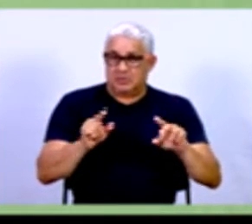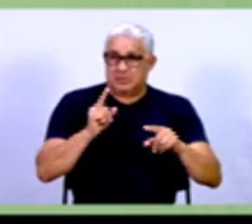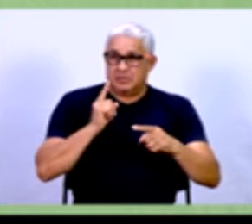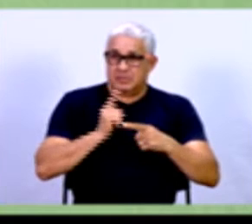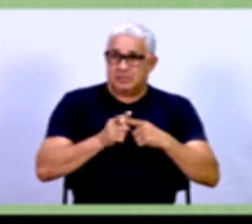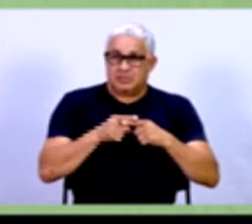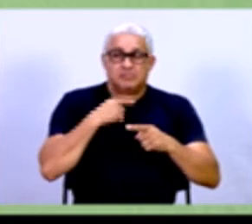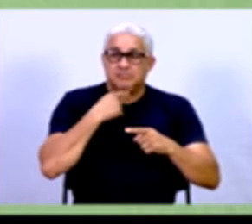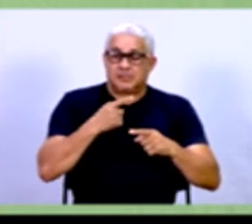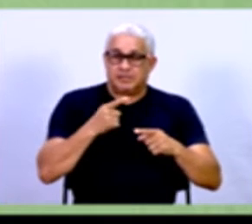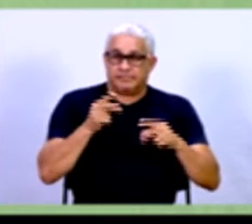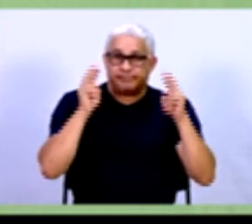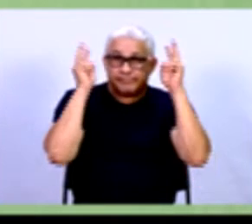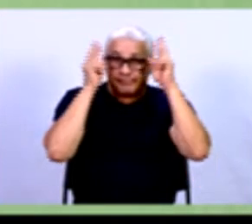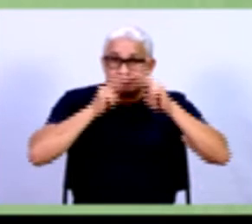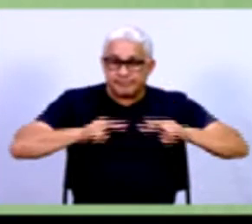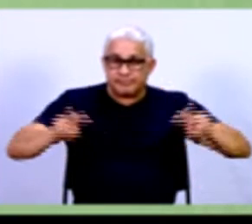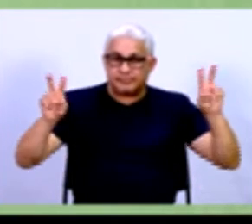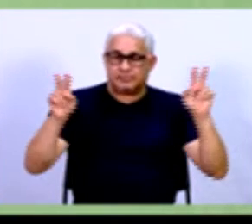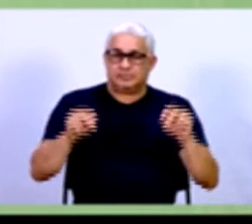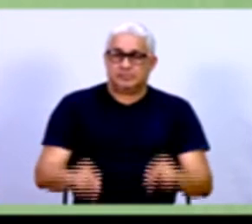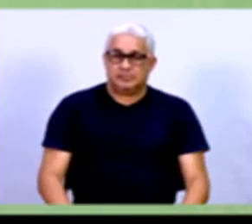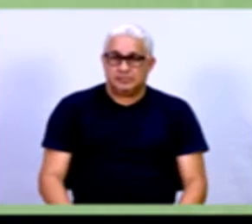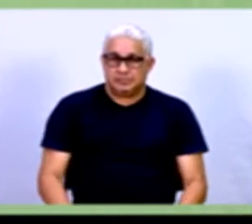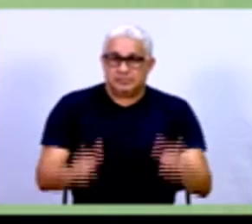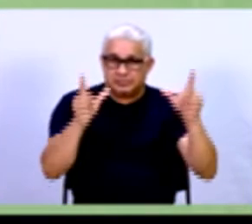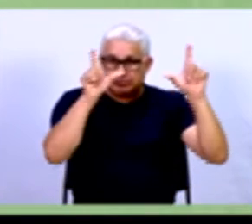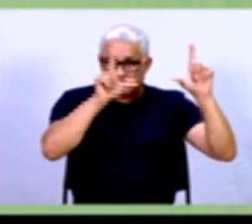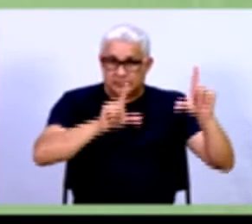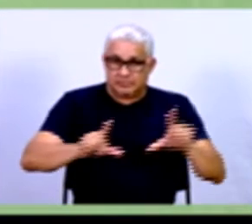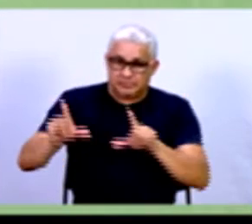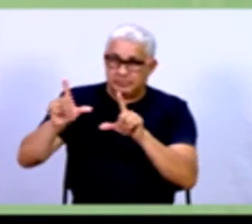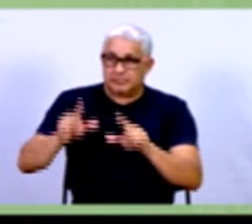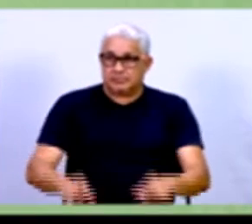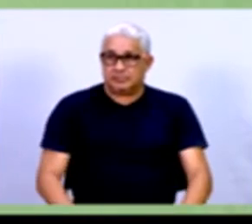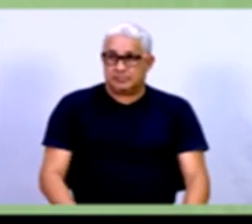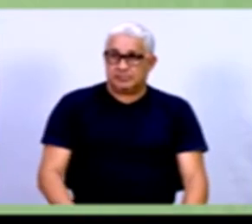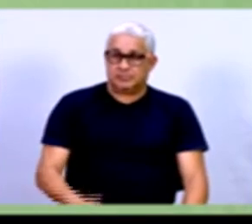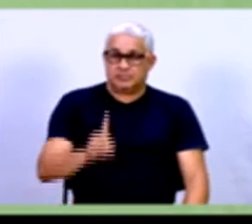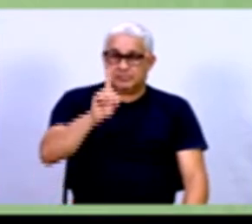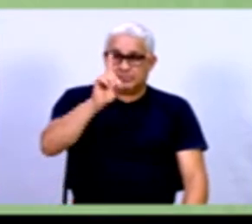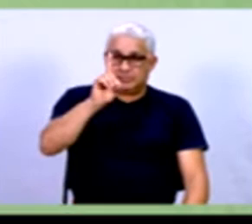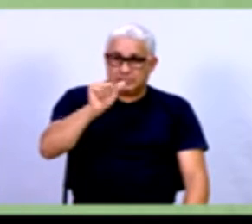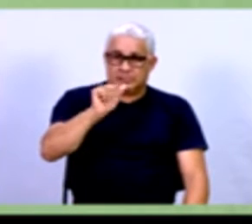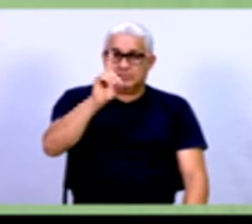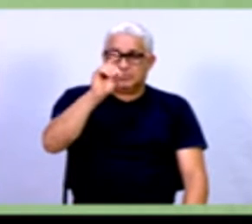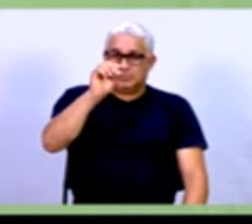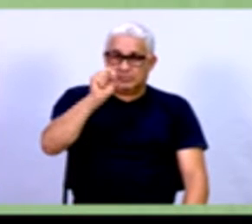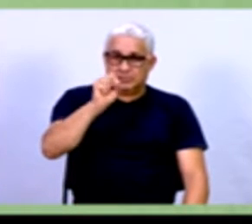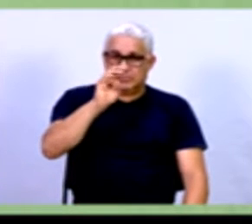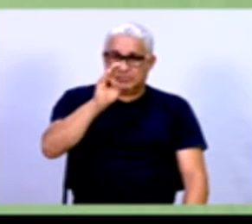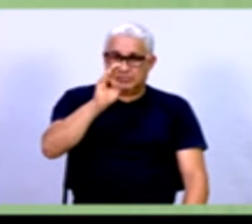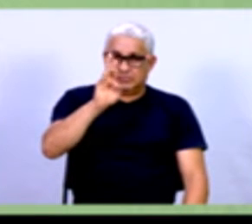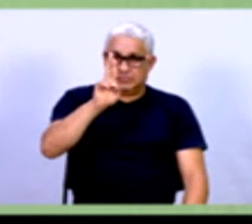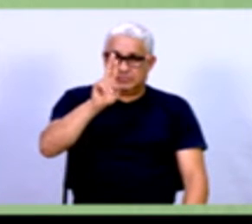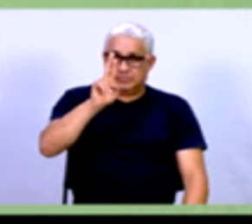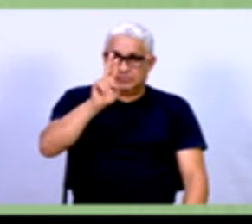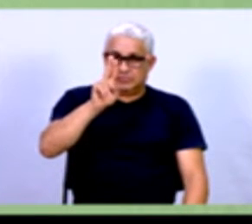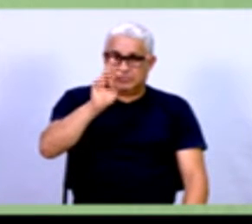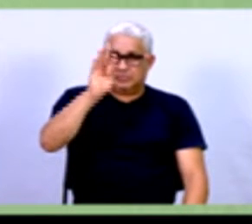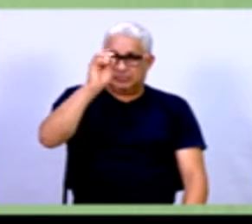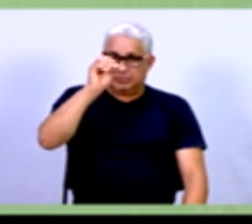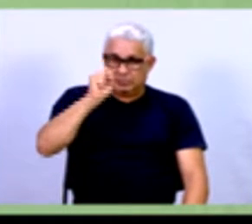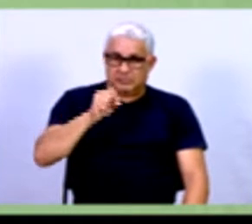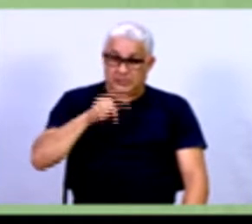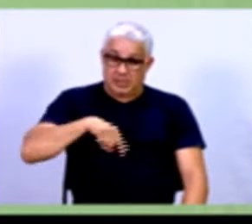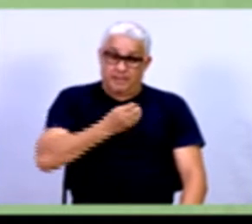colocar tudo dentro de um slide. Mas esses dados brutos aqui é exatamente o que eu acabei de mostrar para vocês, que é a nota daqueles